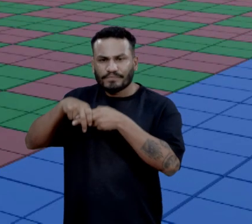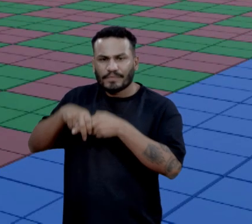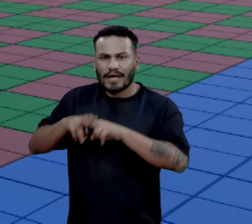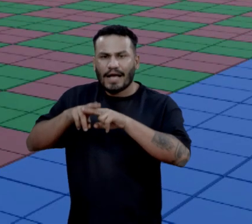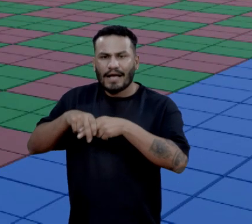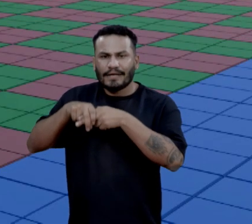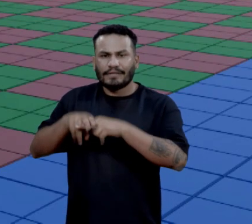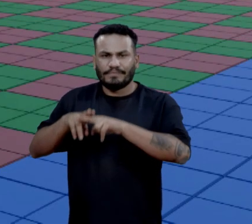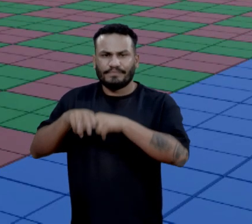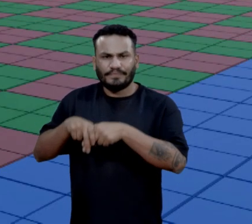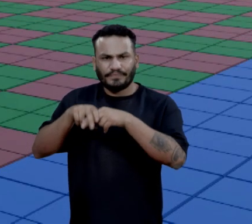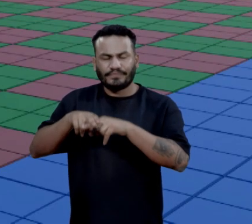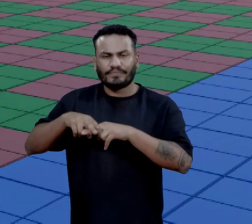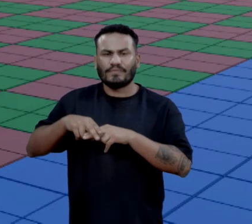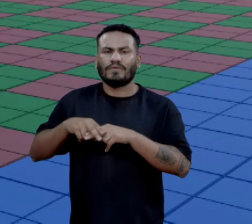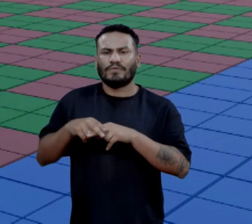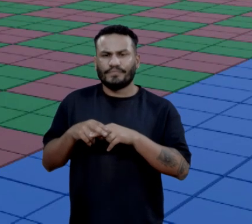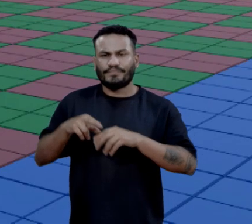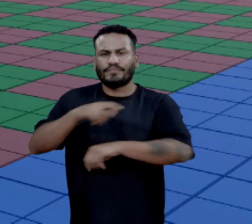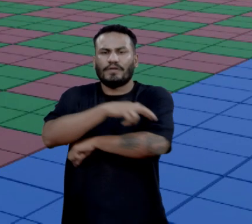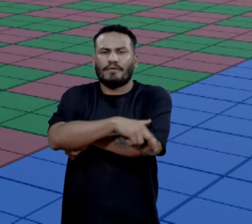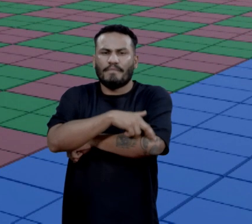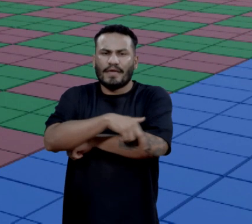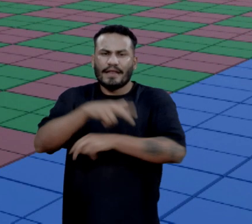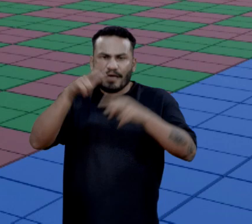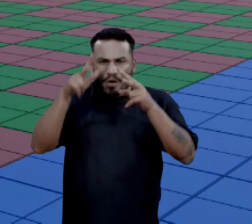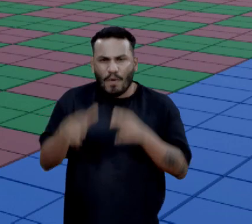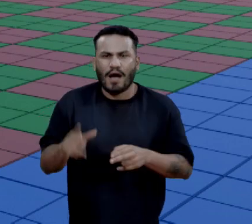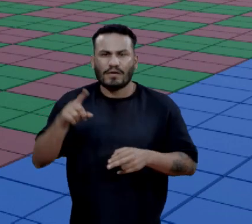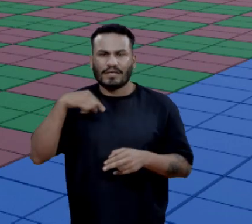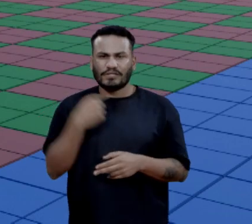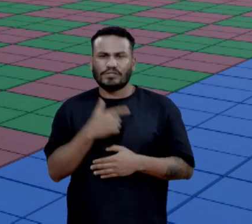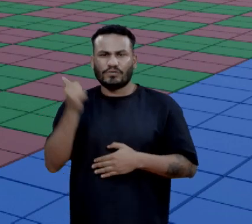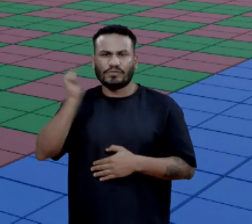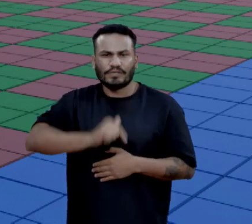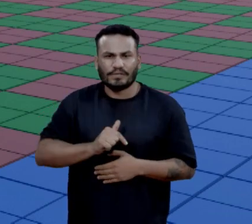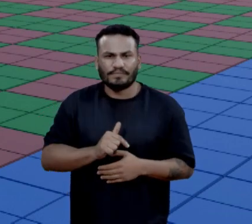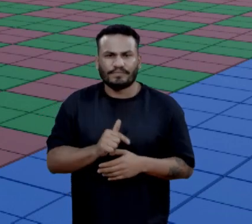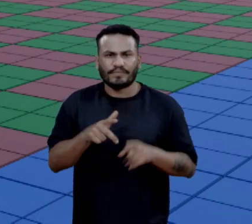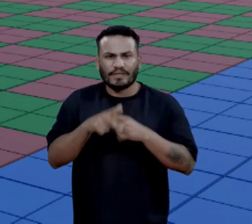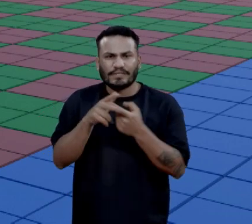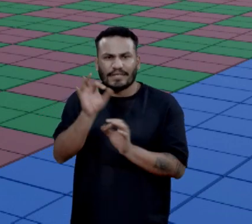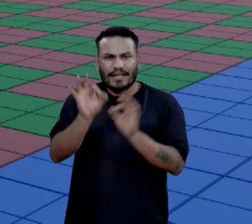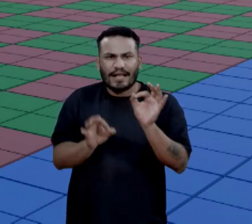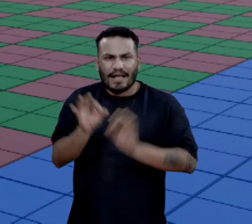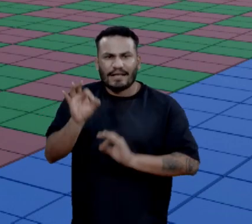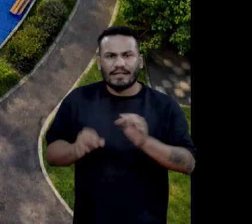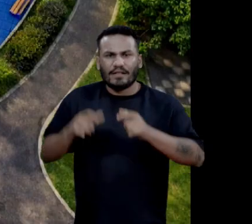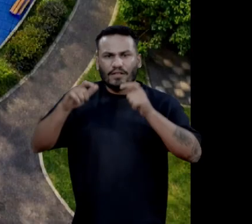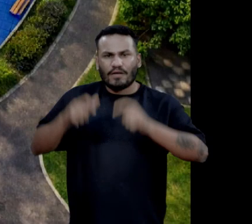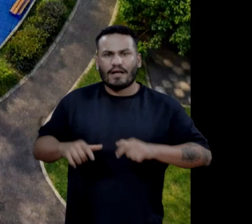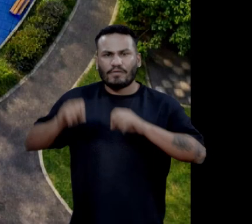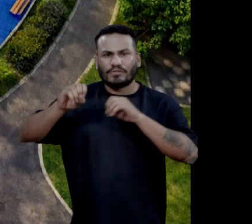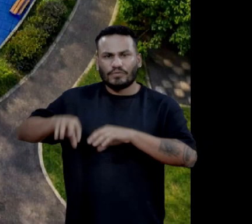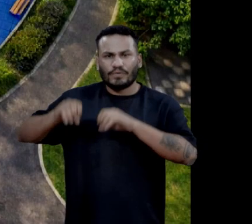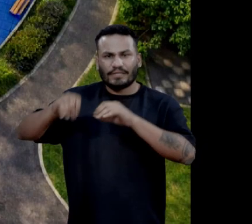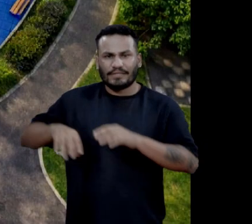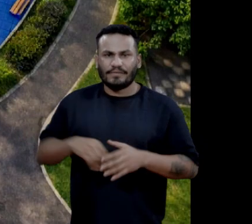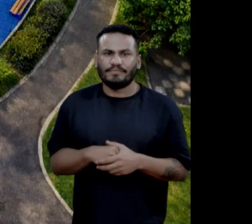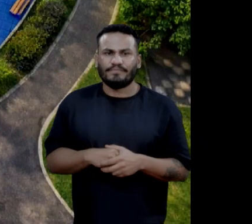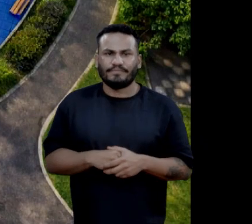Parque Ramiro Ridger, um parque nos moldes daqueles que nós conseguimos instalar dentro das nossas unidades